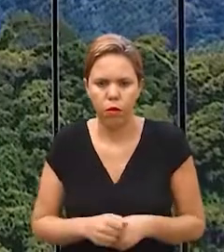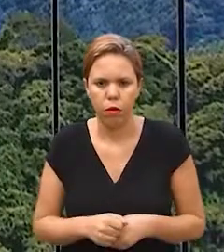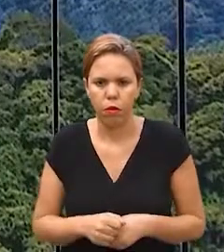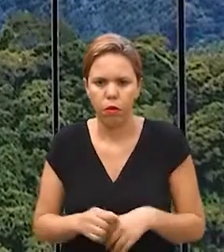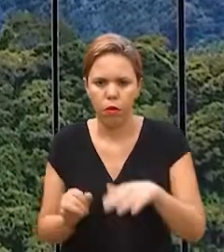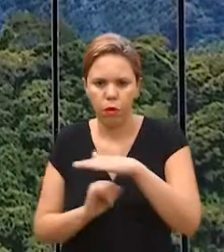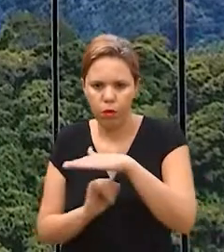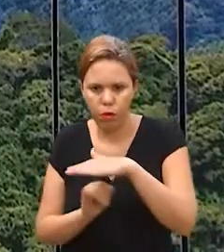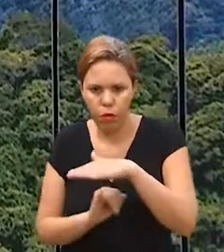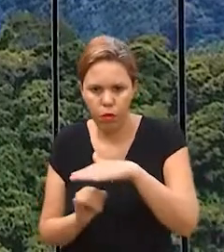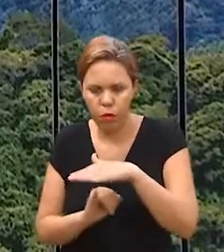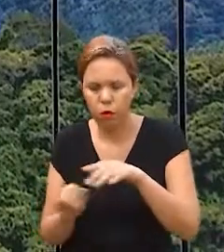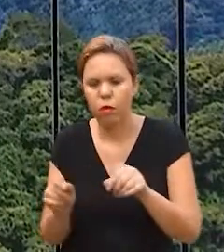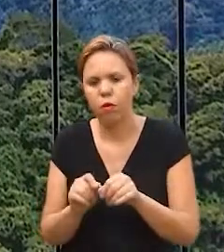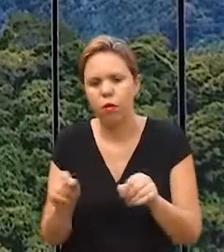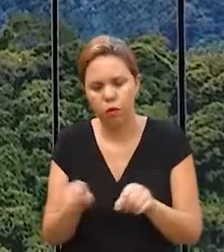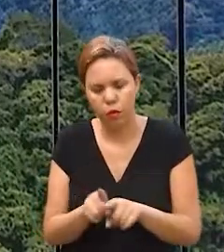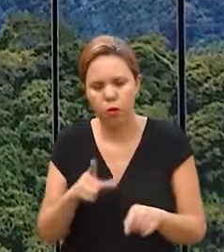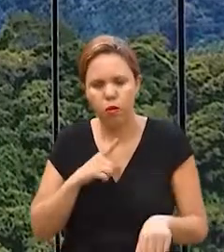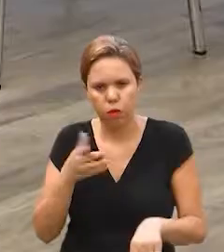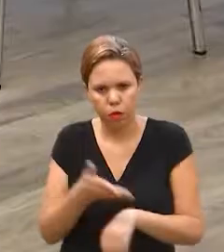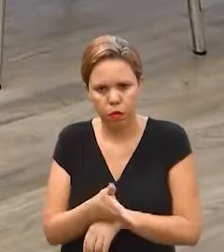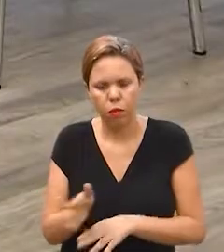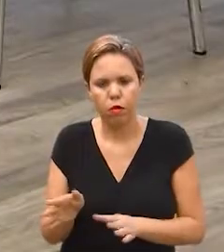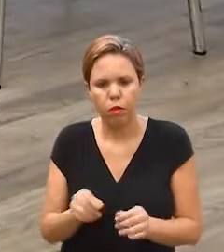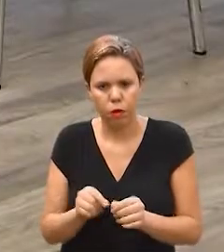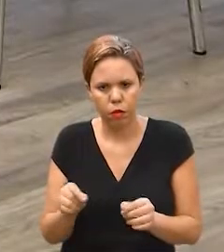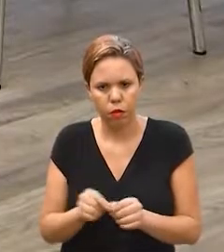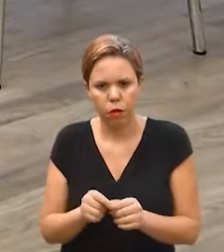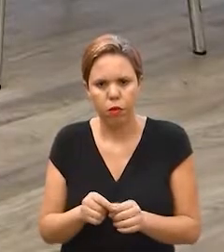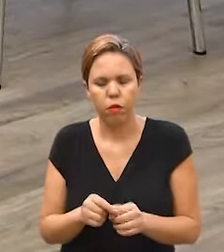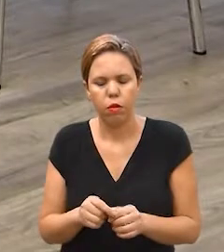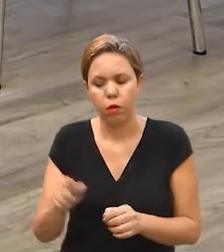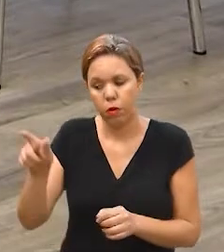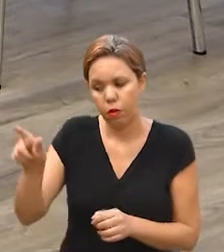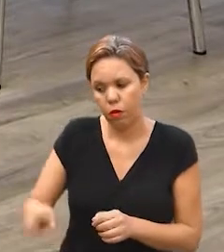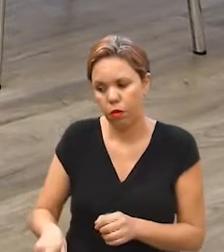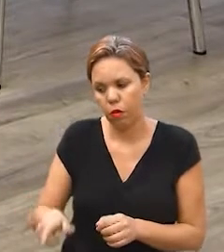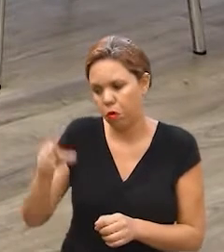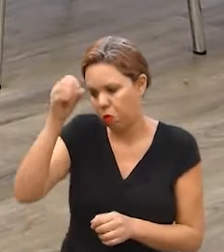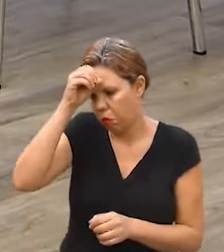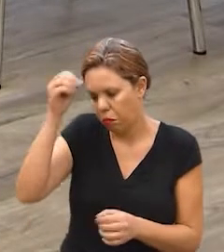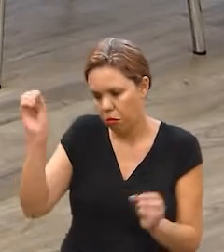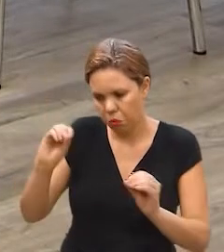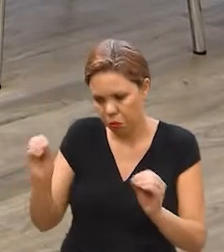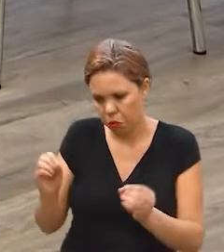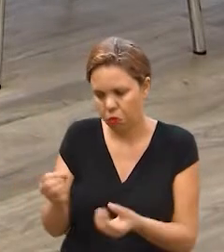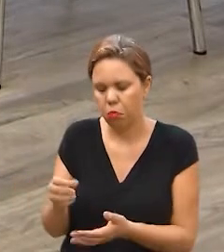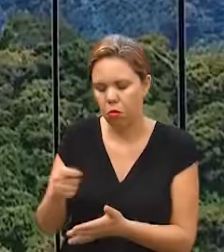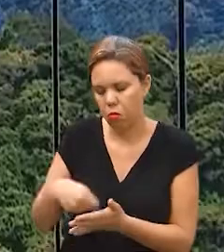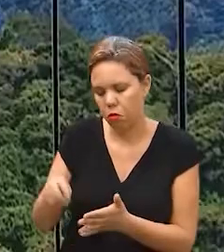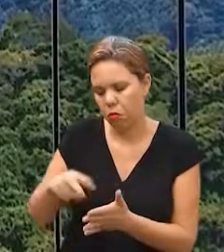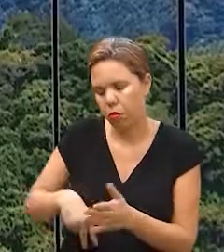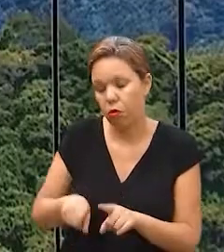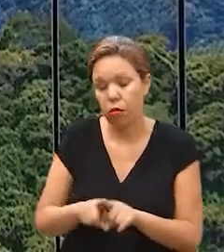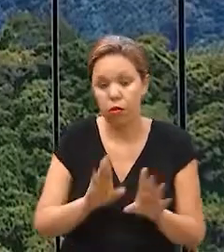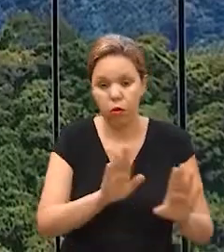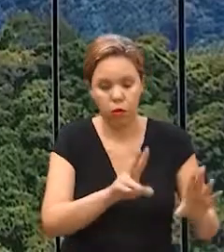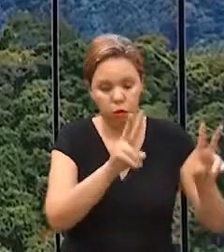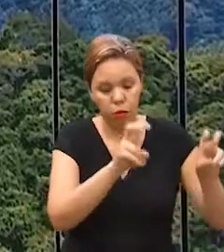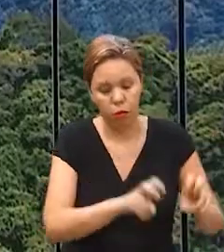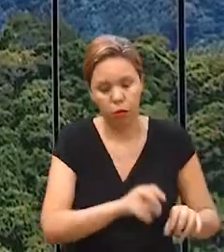que têm acesso ao analfabeto. E o Fevereiro Violeta iniciou em 2019, então ele tem